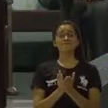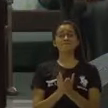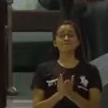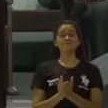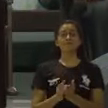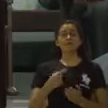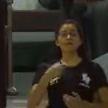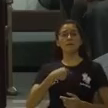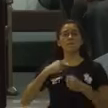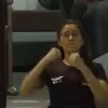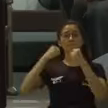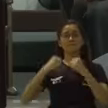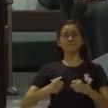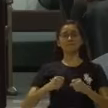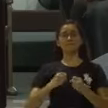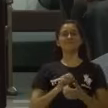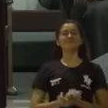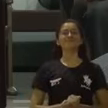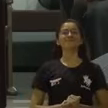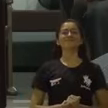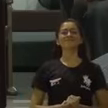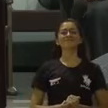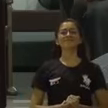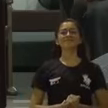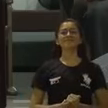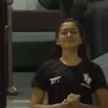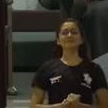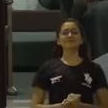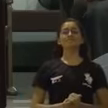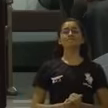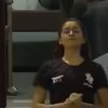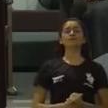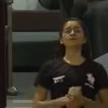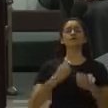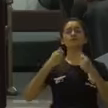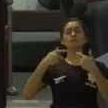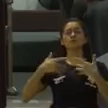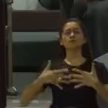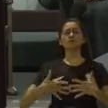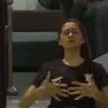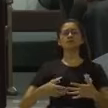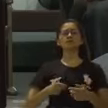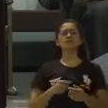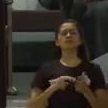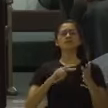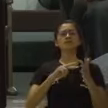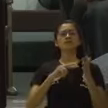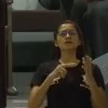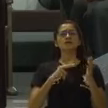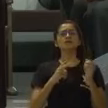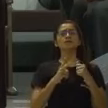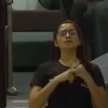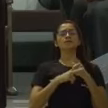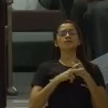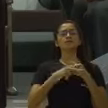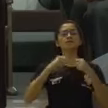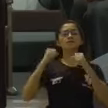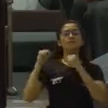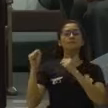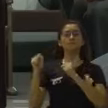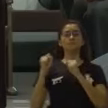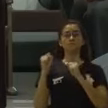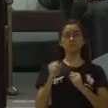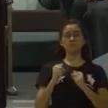eu posso. Vamos parar um pouco nesse verbo poder que Paulo está